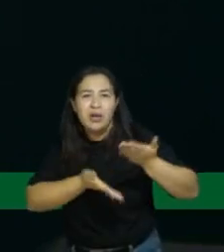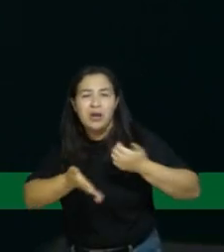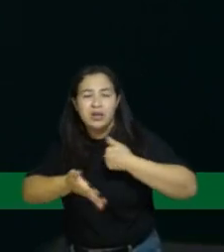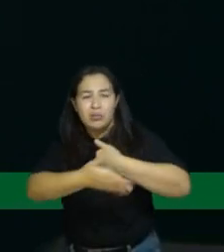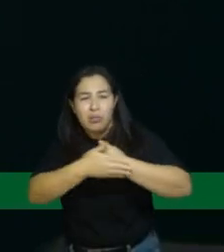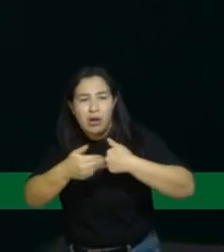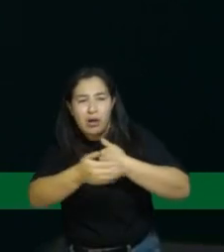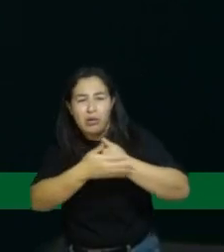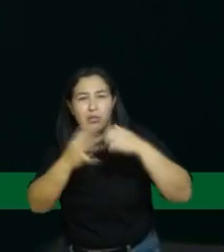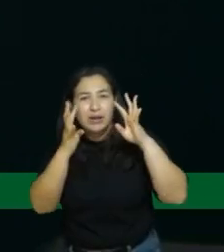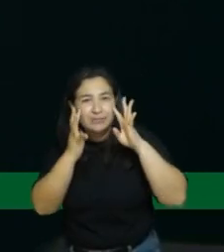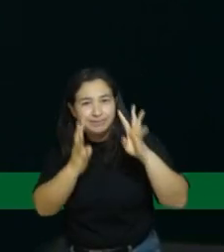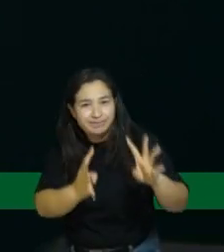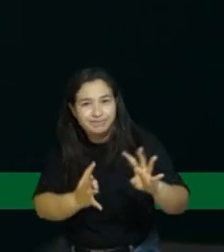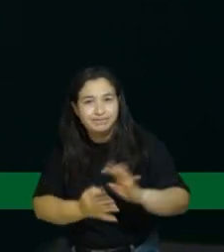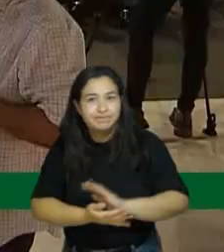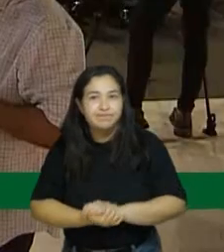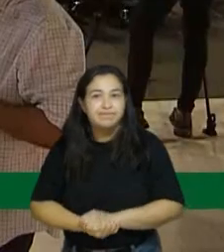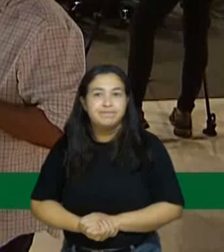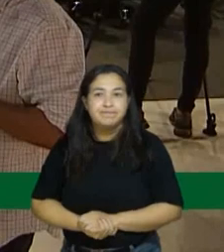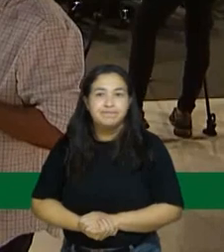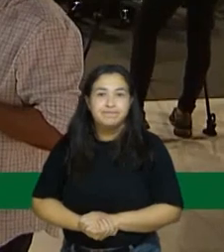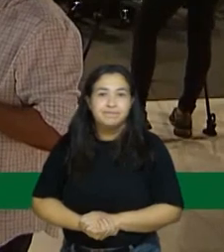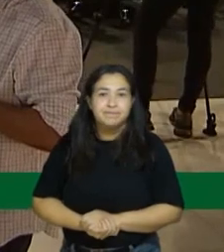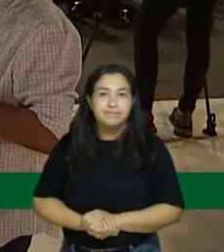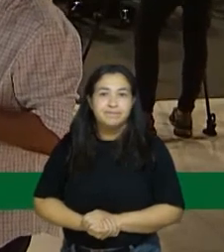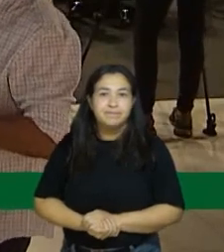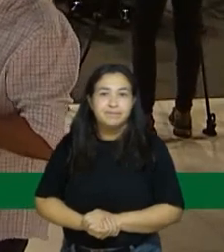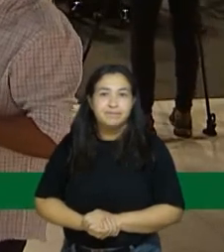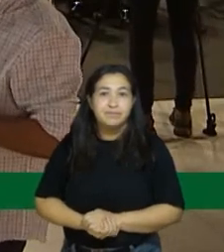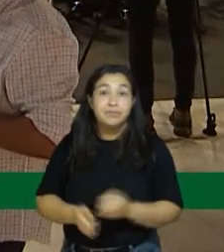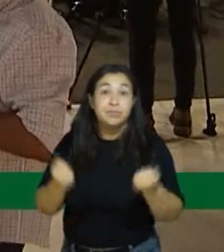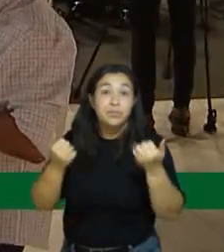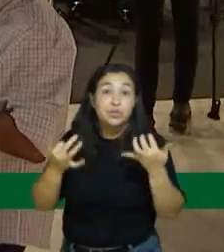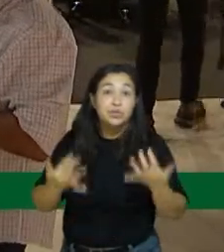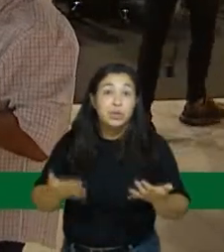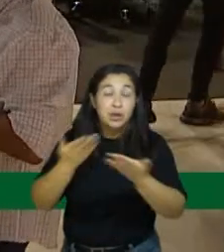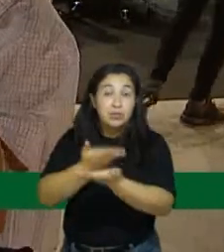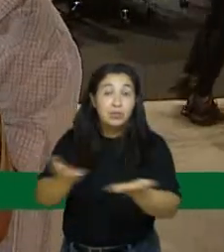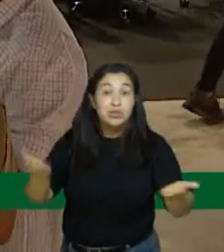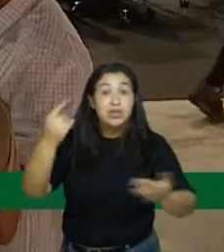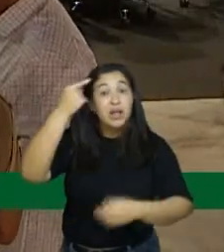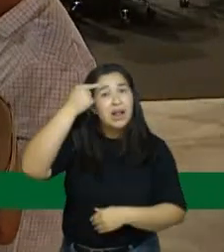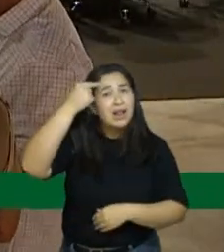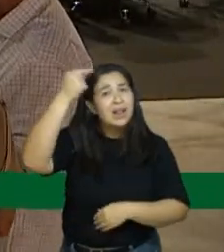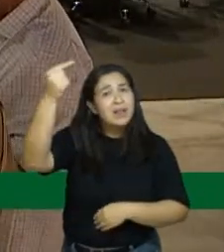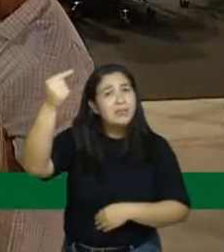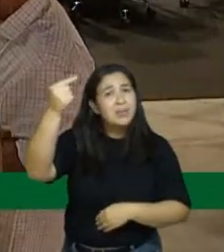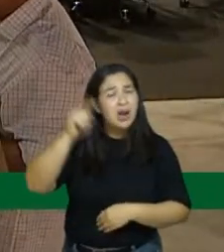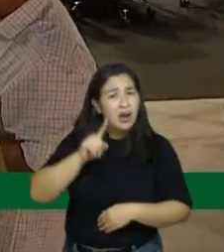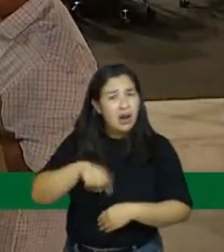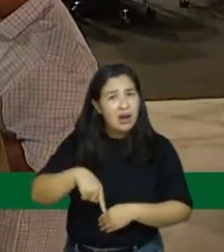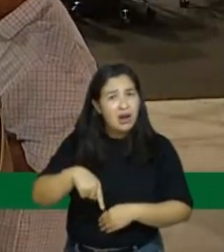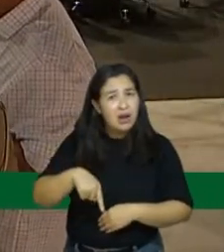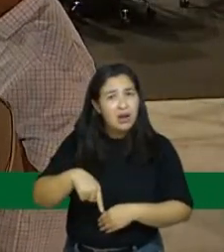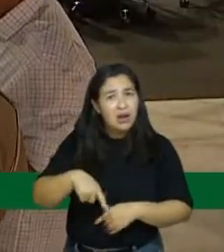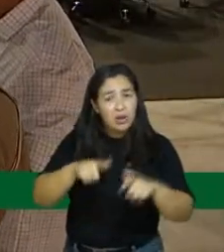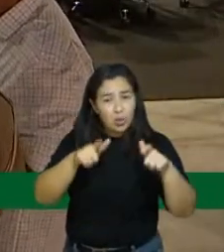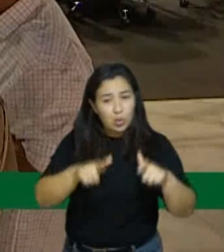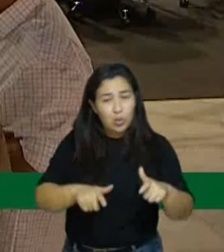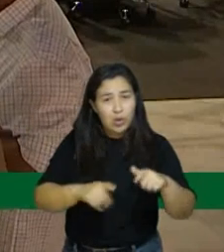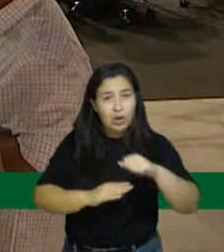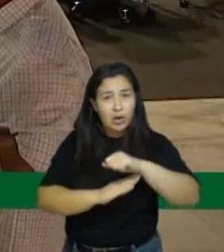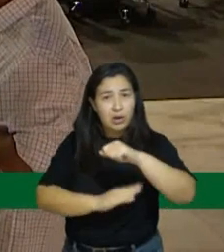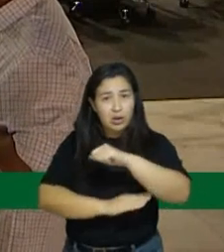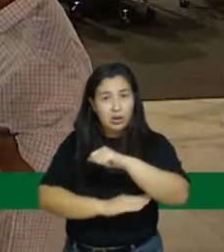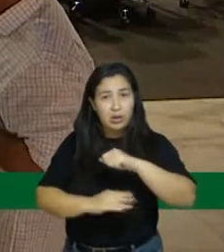gente deputado andrel Oliveira par uma parte Deputado só deixar aqui o a lembrança né que no aeroporto ali de Porto Belo se montou uma